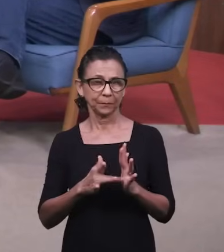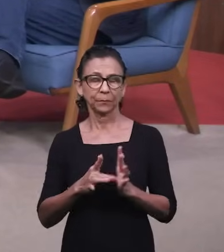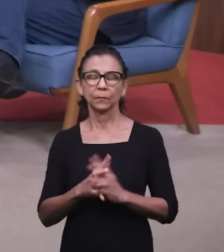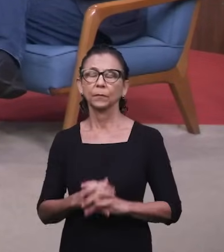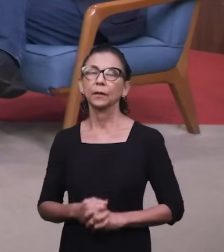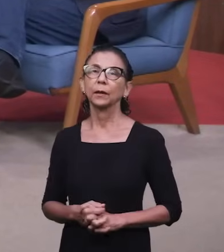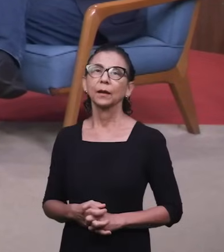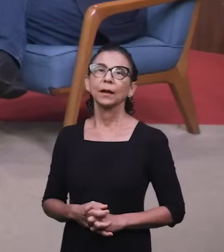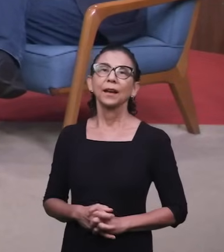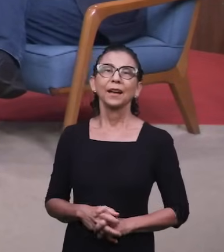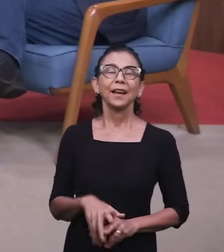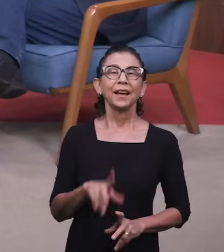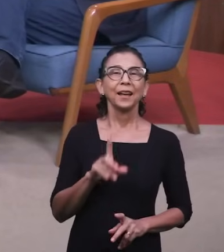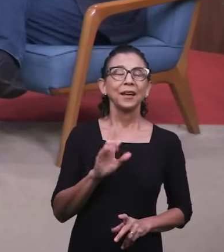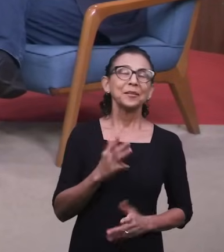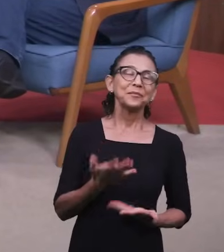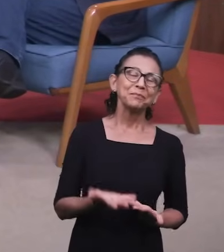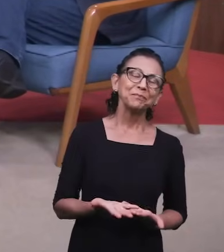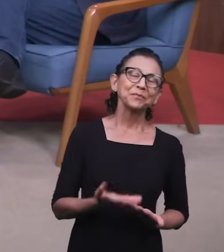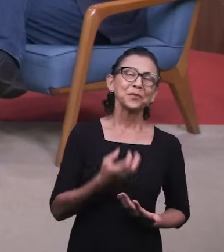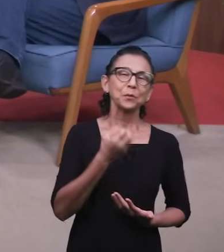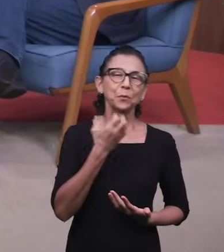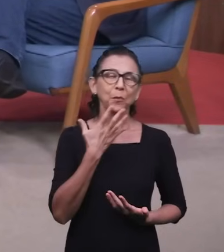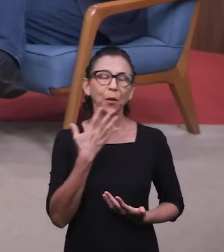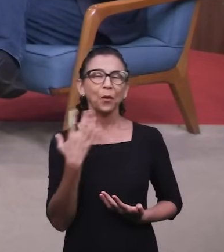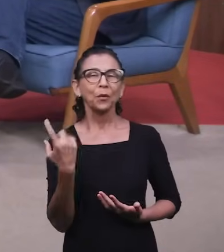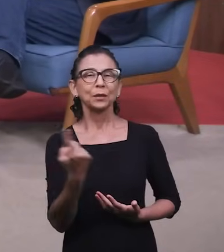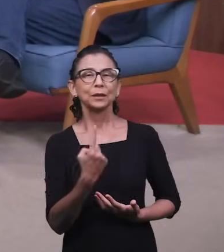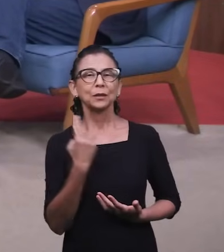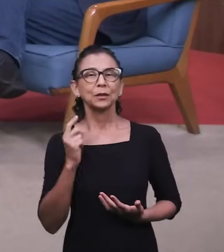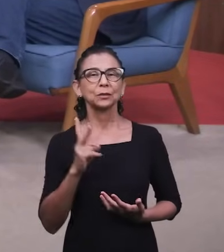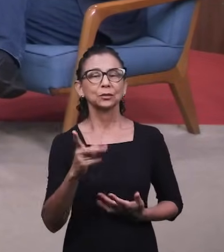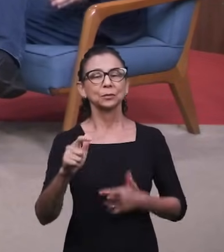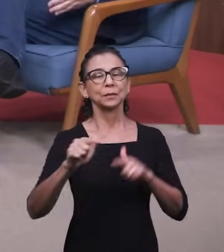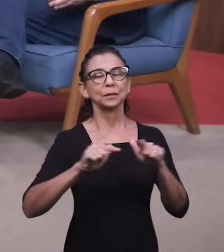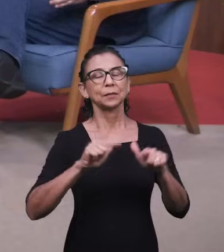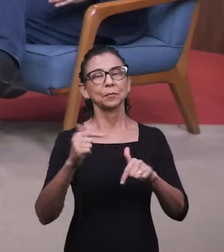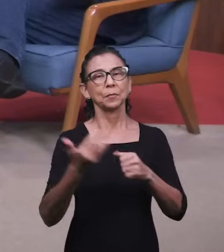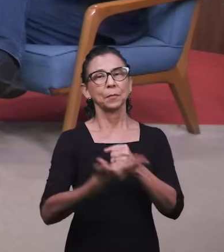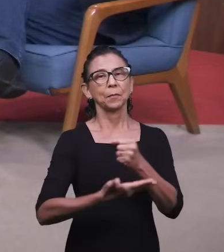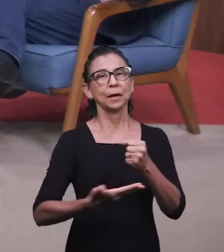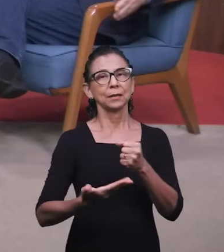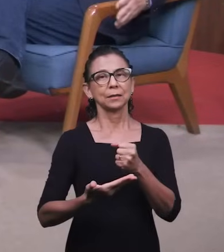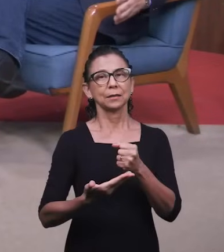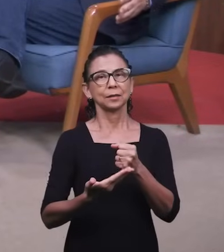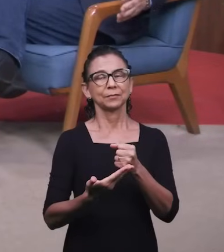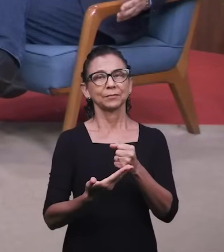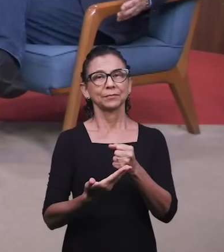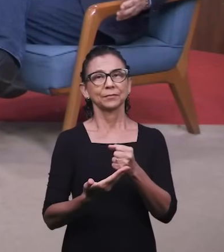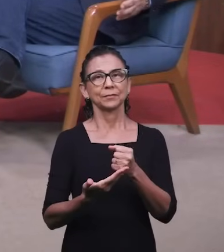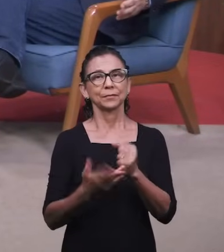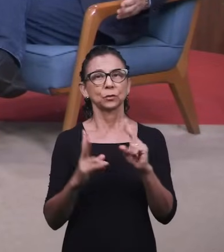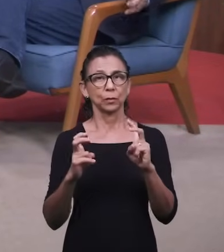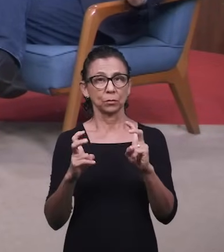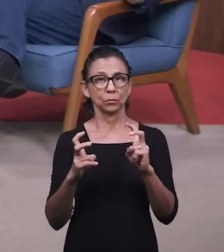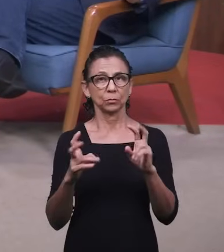não mudou é que nós continuamos trabalhando baseados, balizados na Escola Bíblica